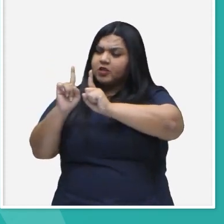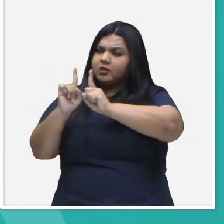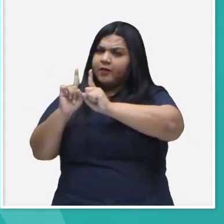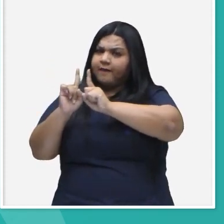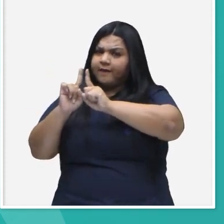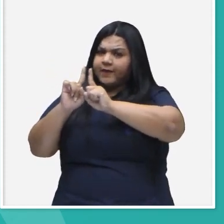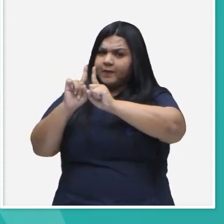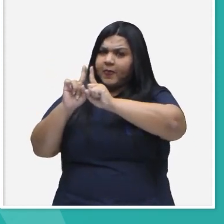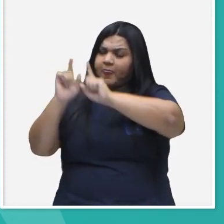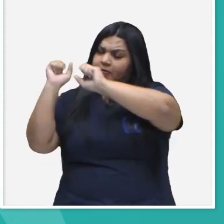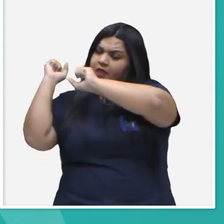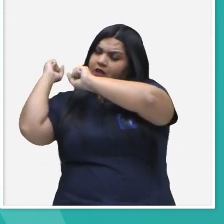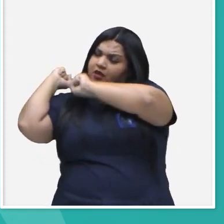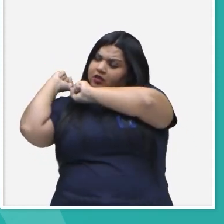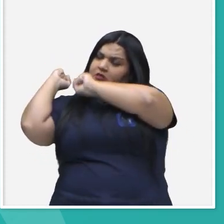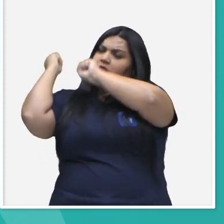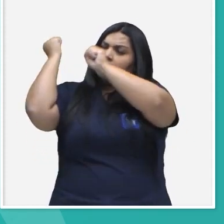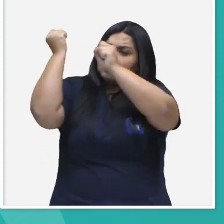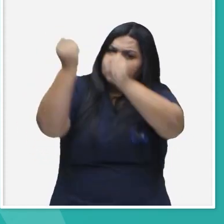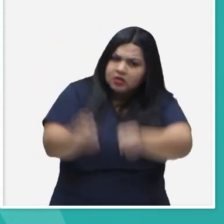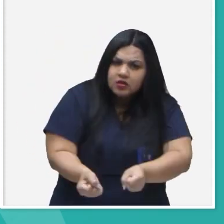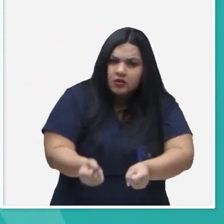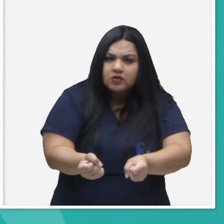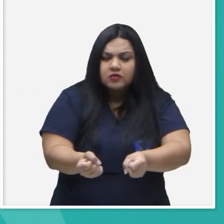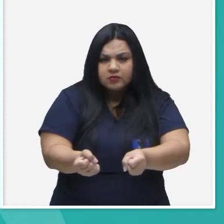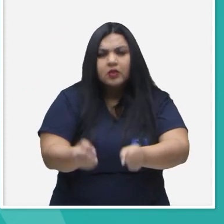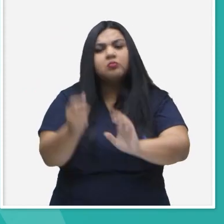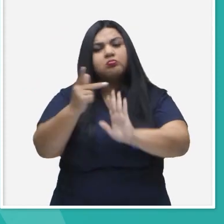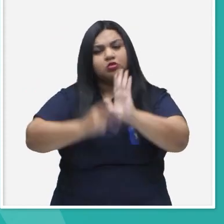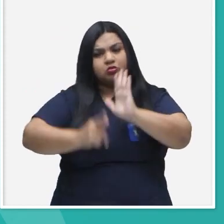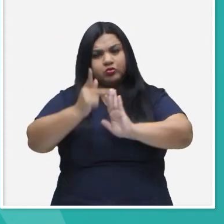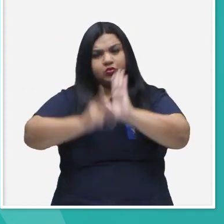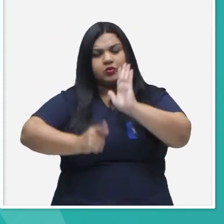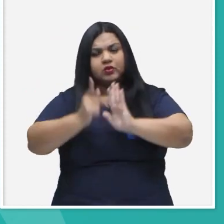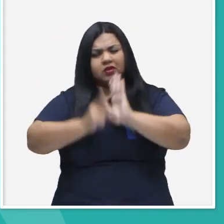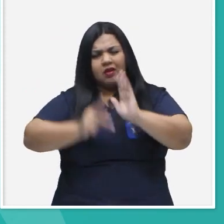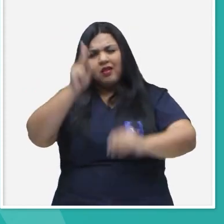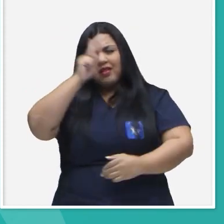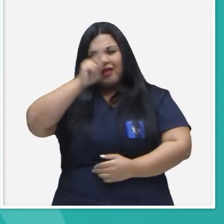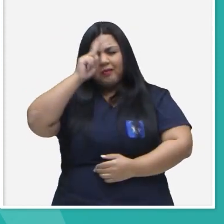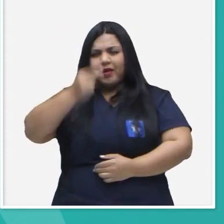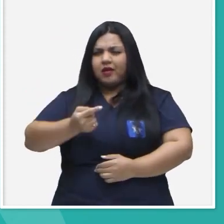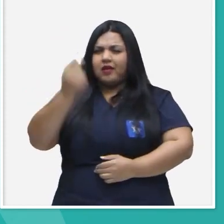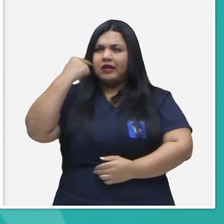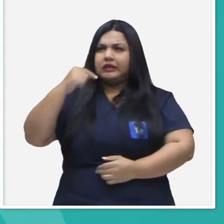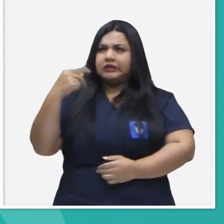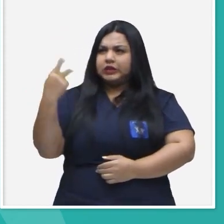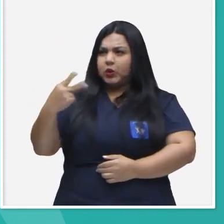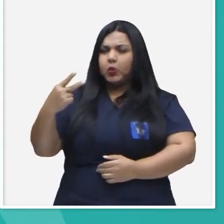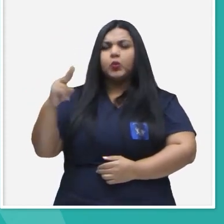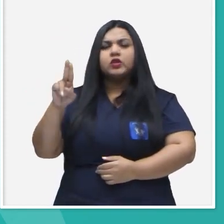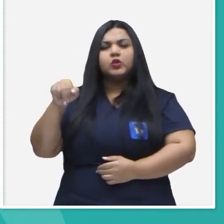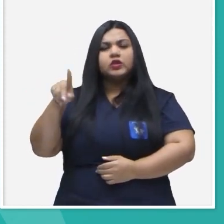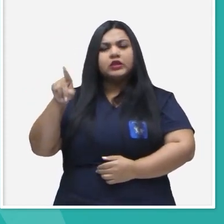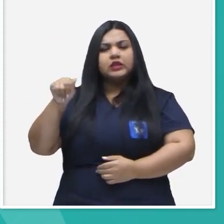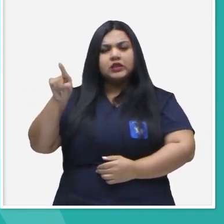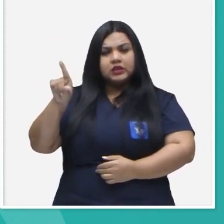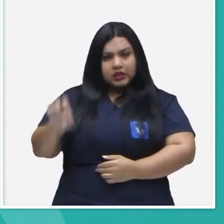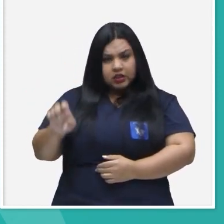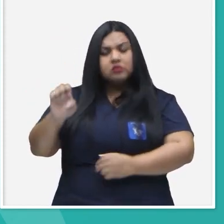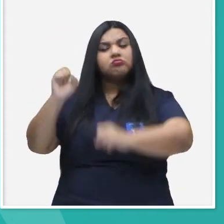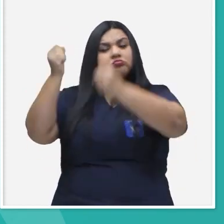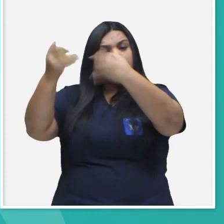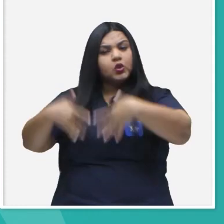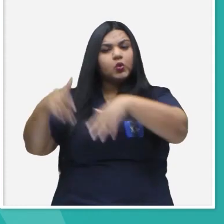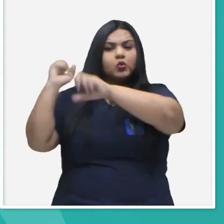as costas ao chão para fazer um ippon, né? Lembra lá da nossa segunda unidade, onde a gente falou sobre o judô?